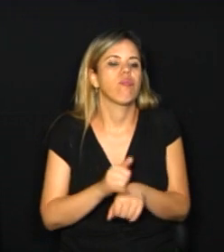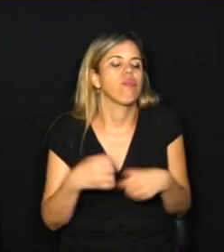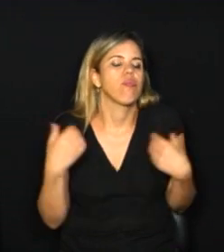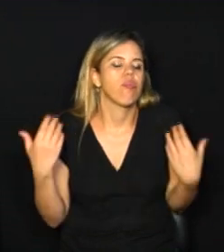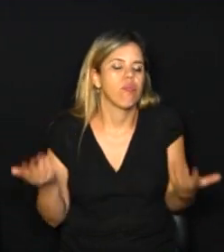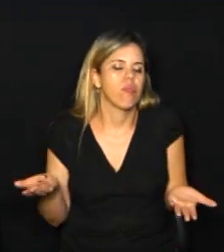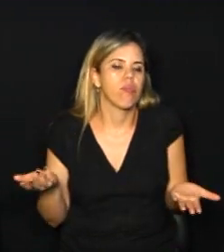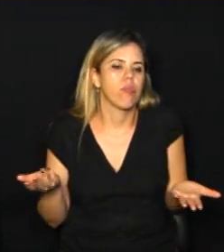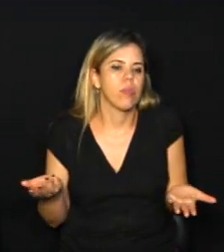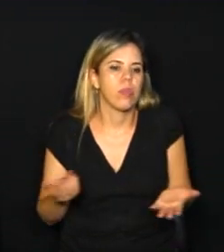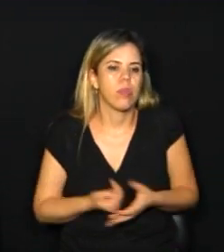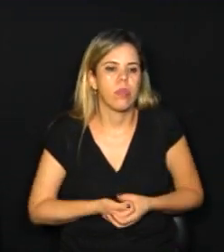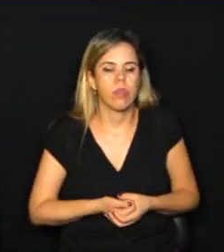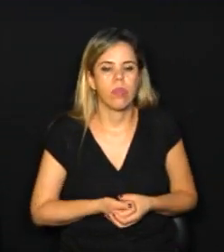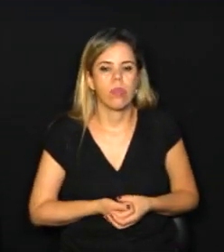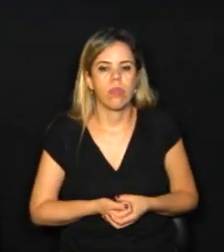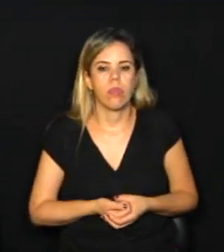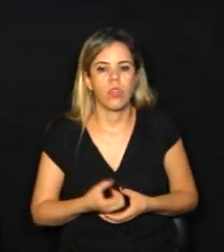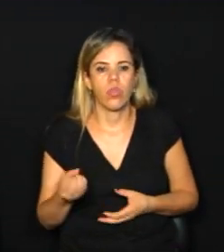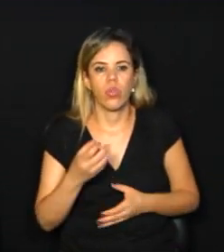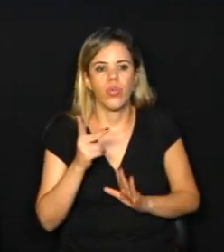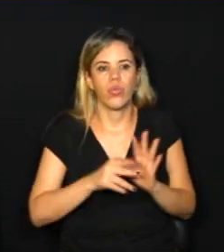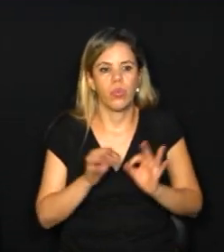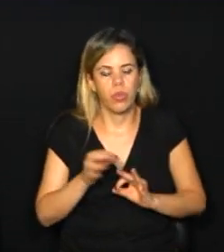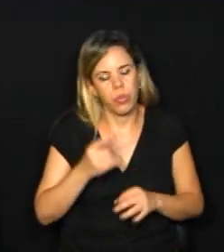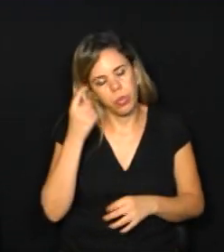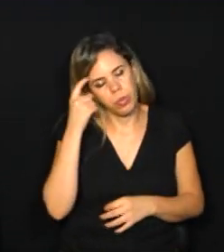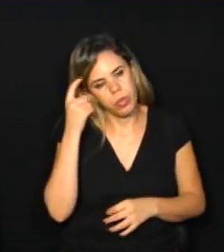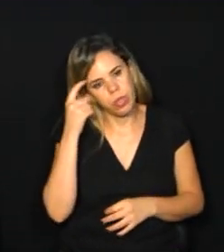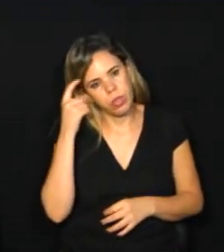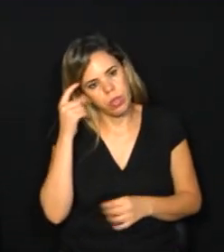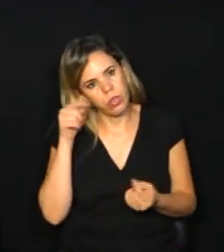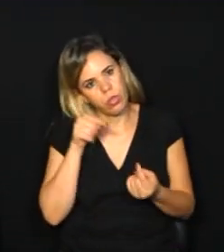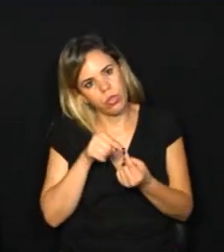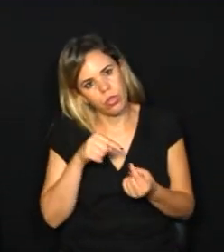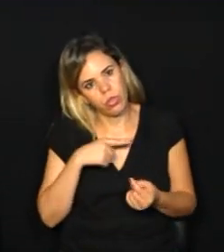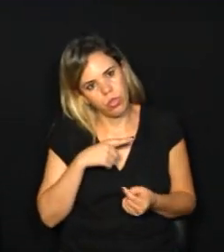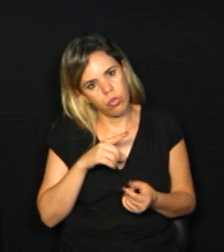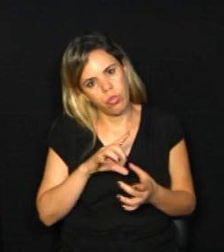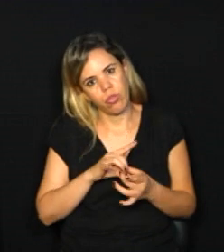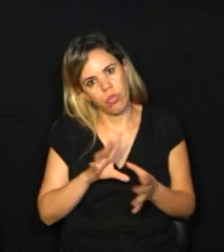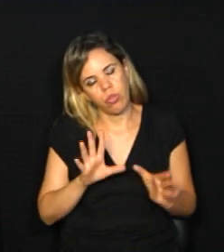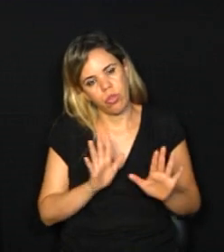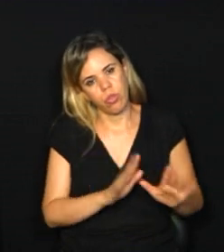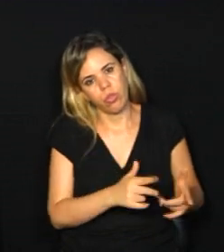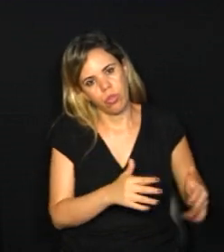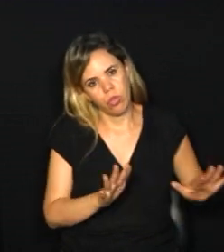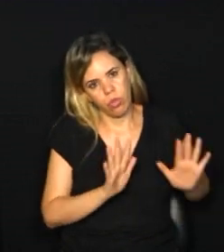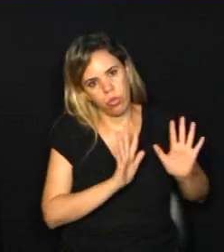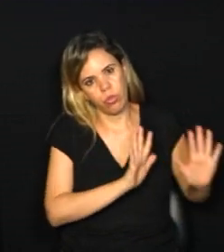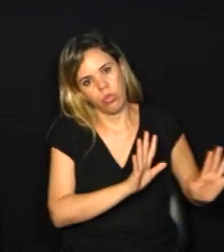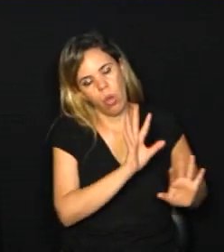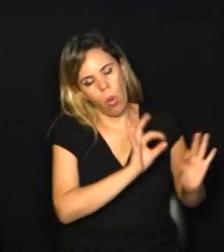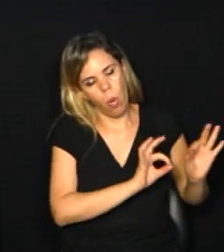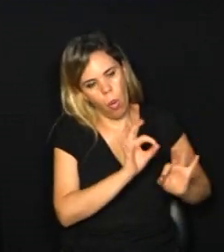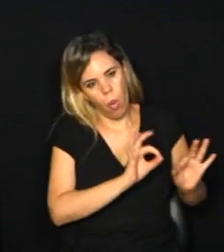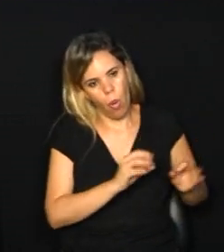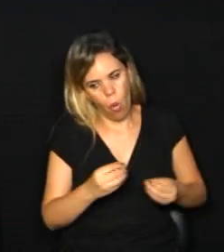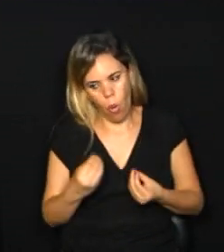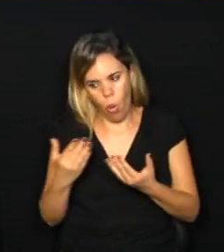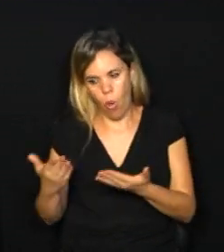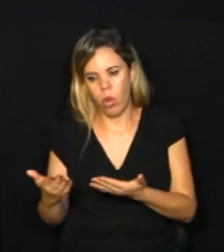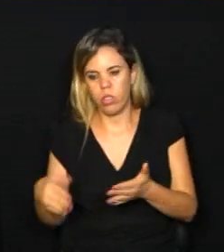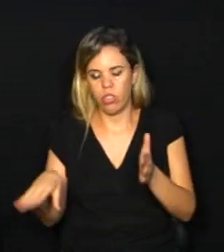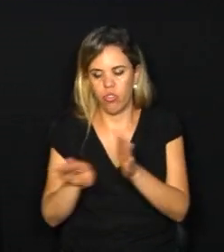e esse novo plano foi pensado no sentido de que a gente deixasse um pouco as coisas organizadas. A gente sabe quem